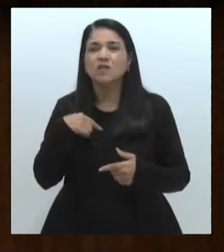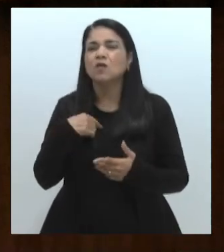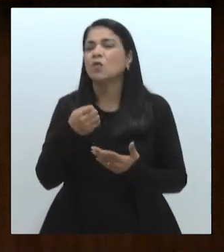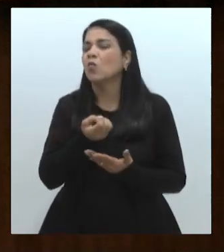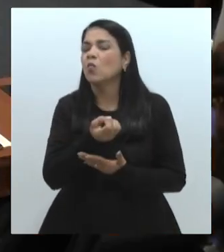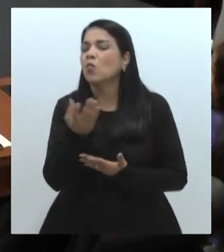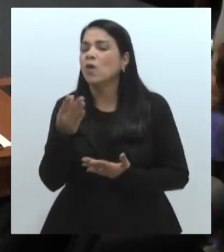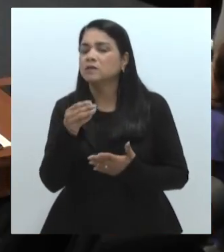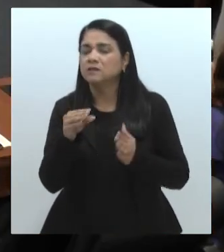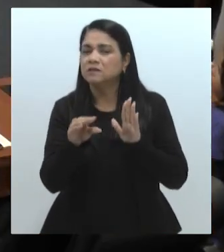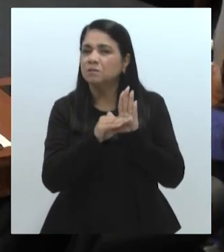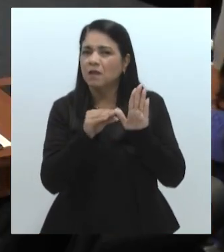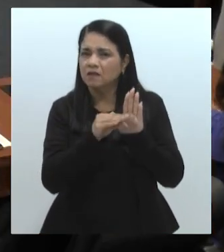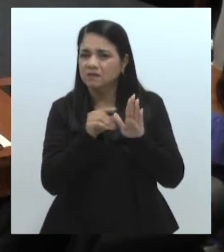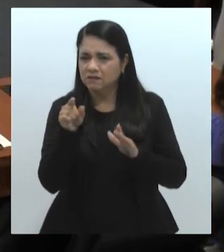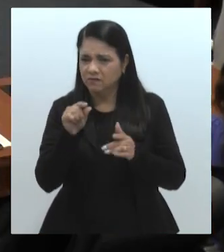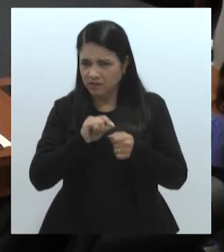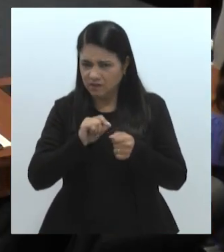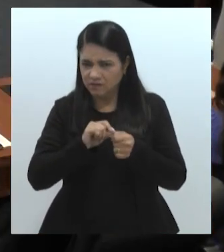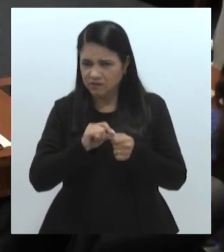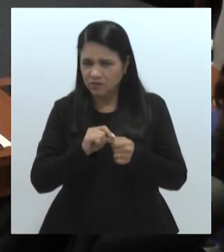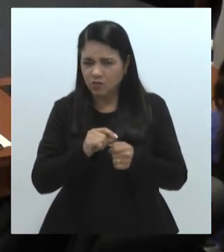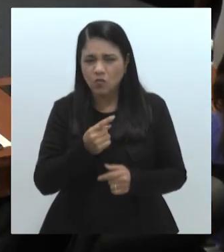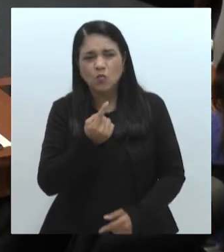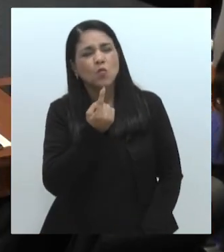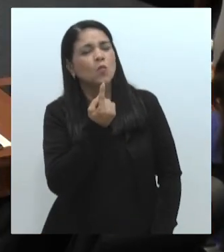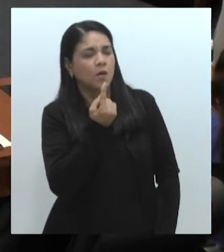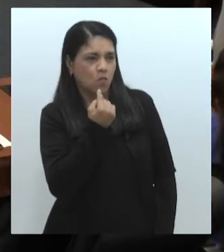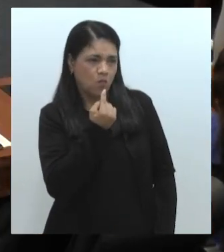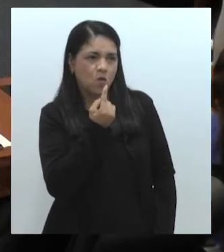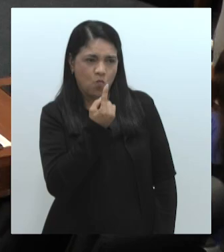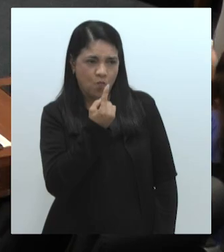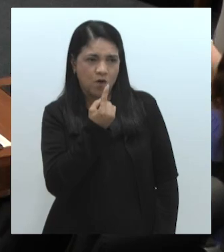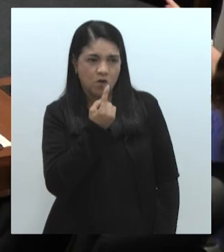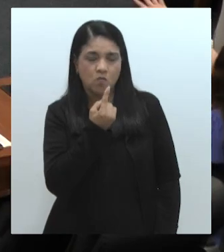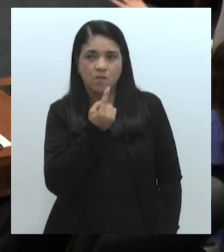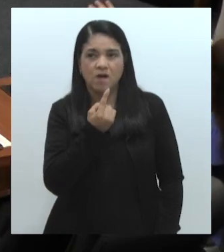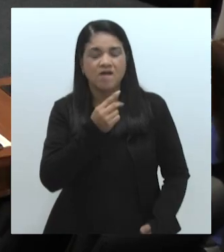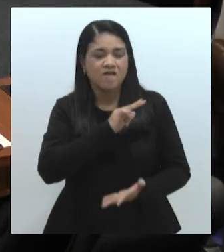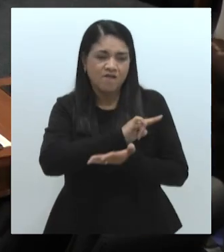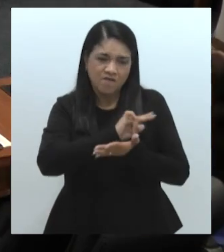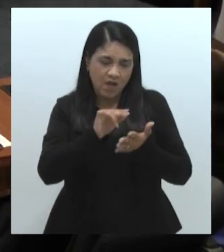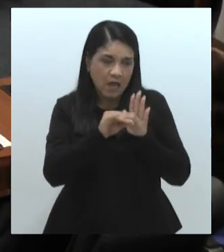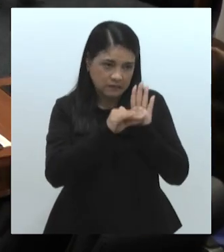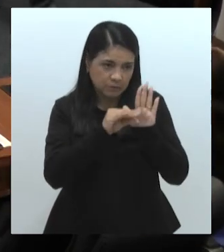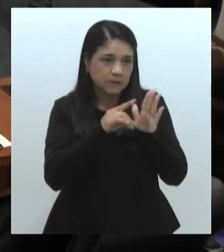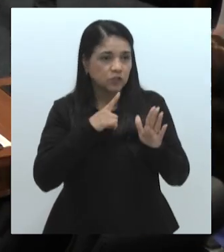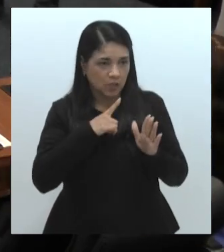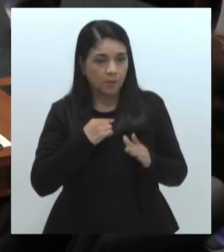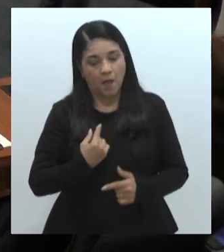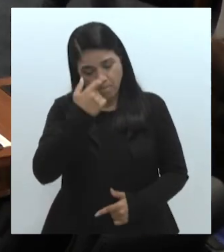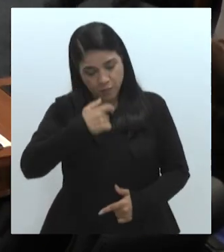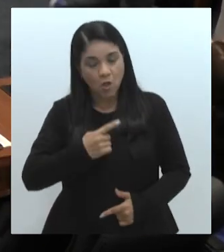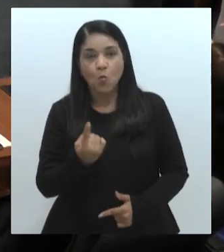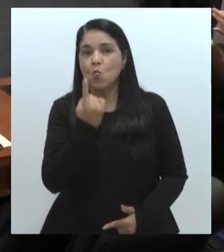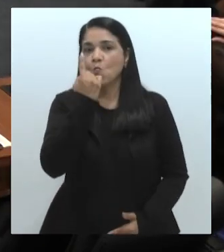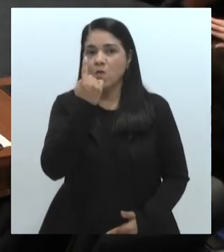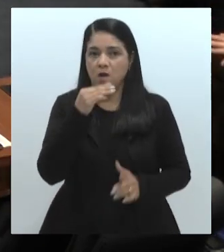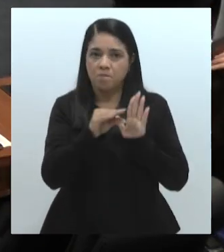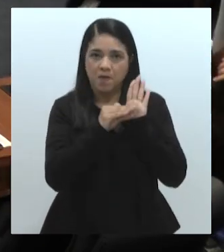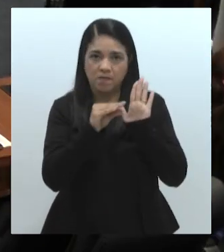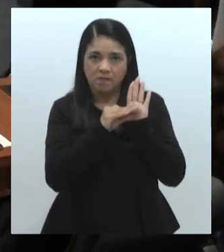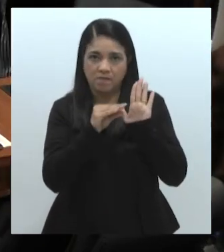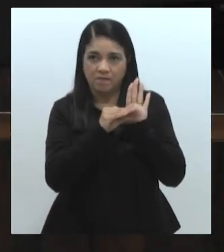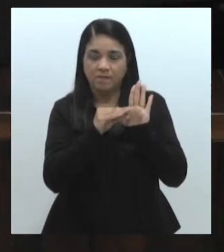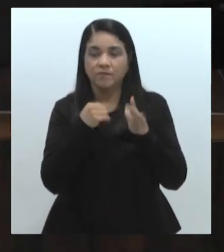fez, por favor? Se eu não me engano, são uma emenda. É uma emenda só. Tem várias emendas, mas a minha é uma emenda só, por favor. Ok. Obrigado,